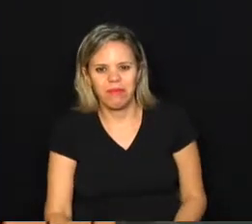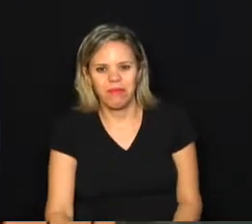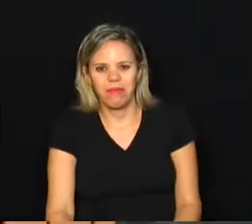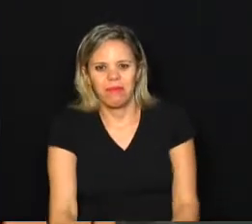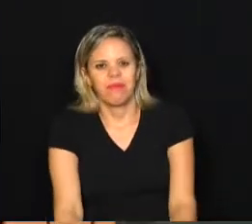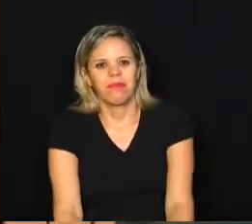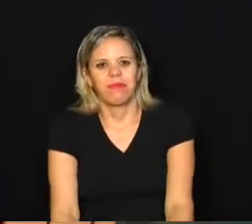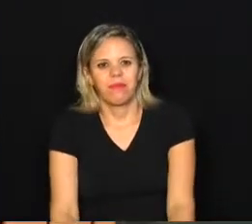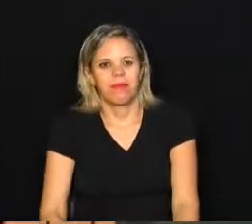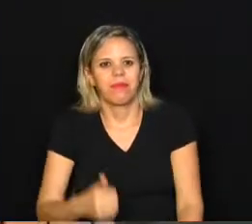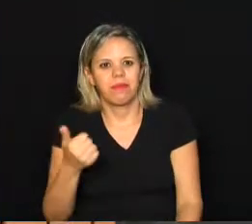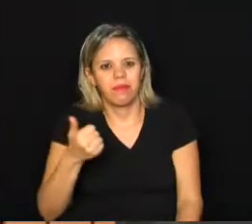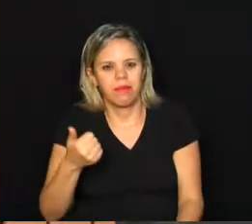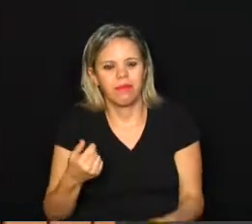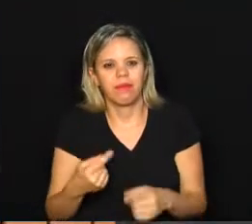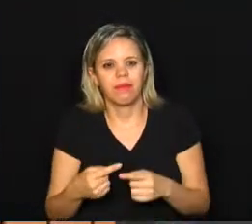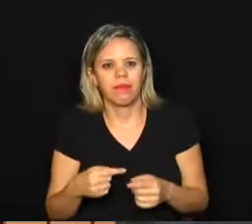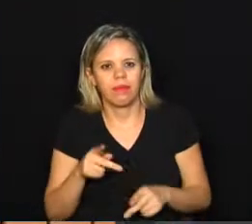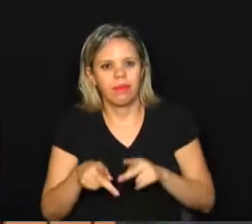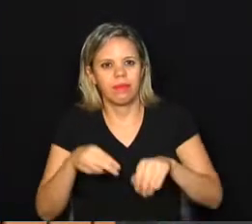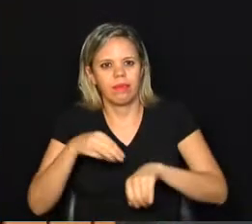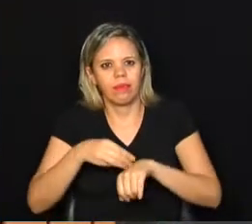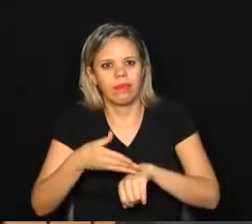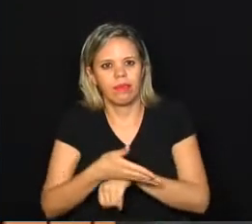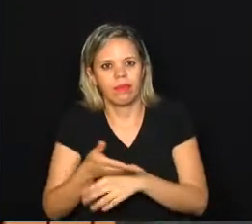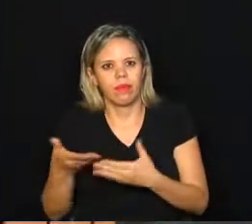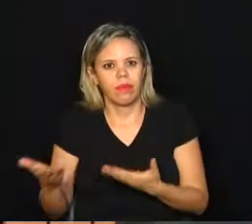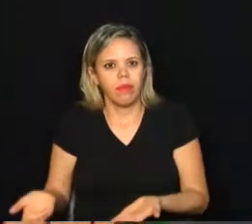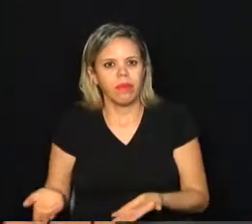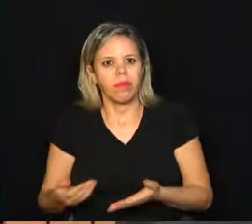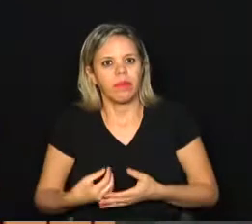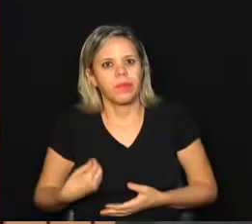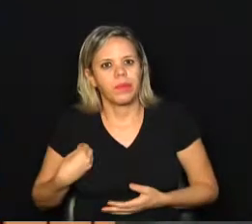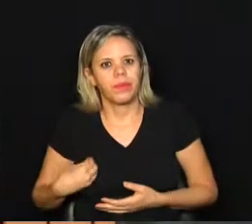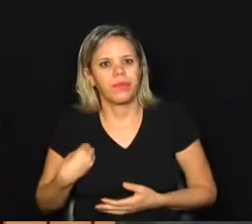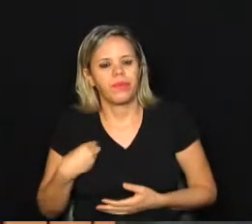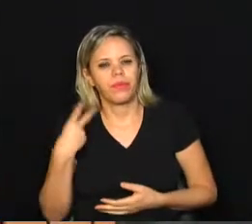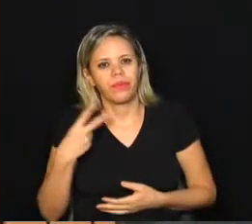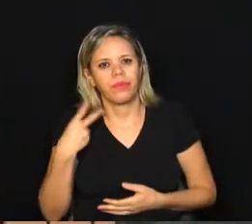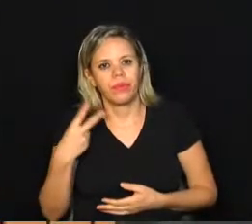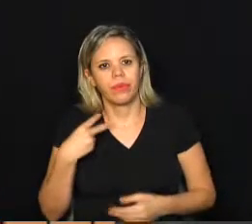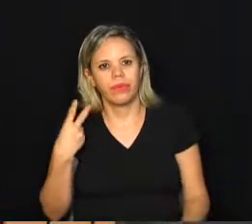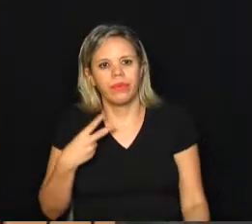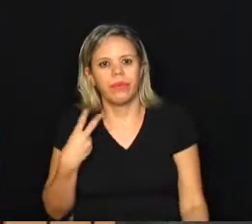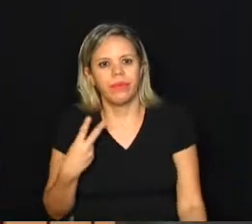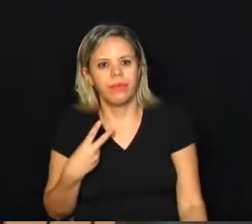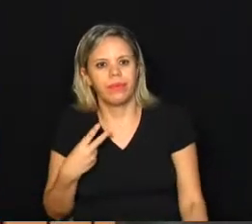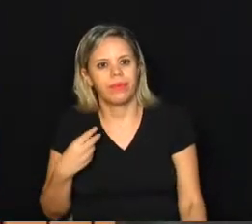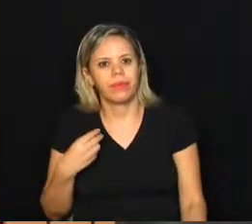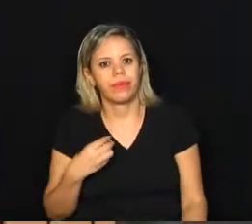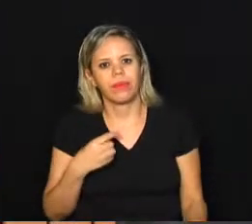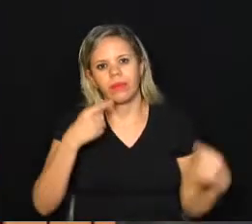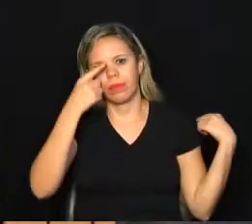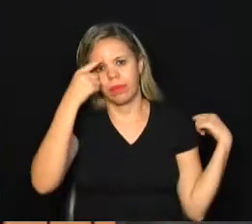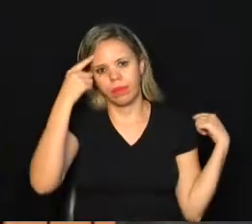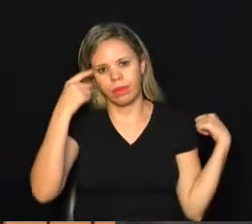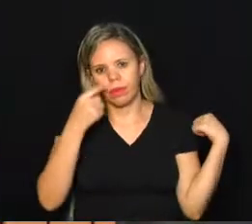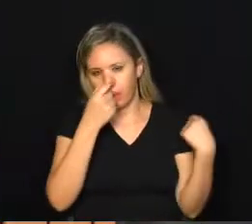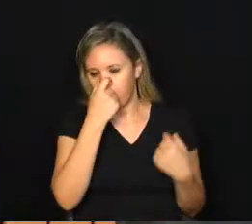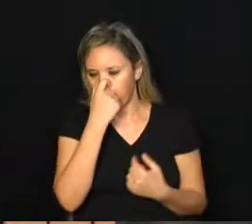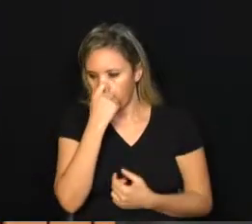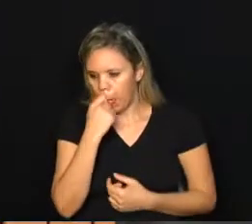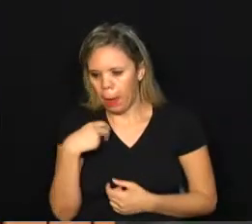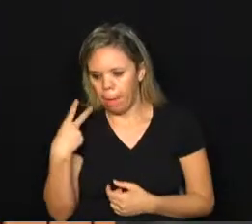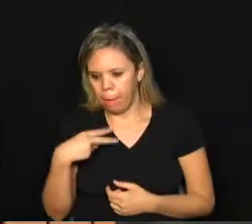Marinheiro de primeira viagem. Os demais membros da comissão, que são os vereadores, a vereadora Paula Miguel,